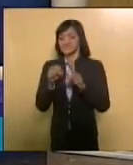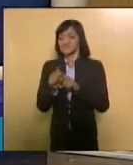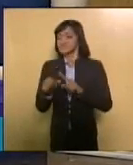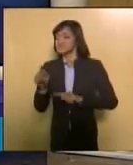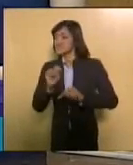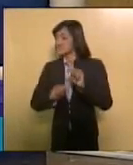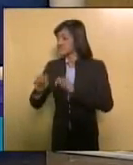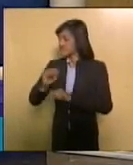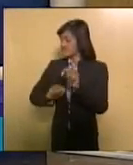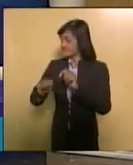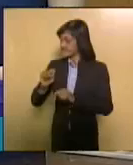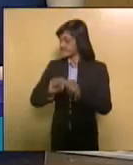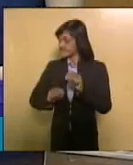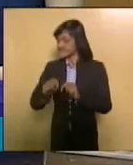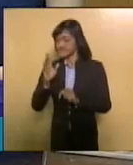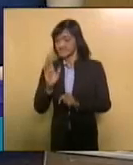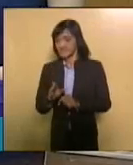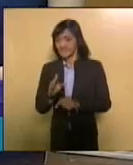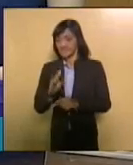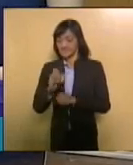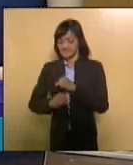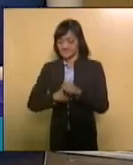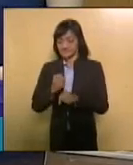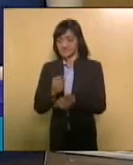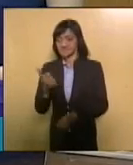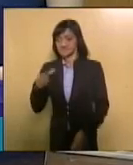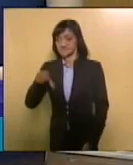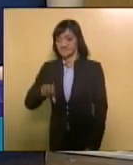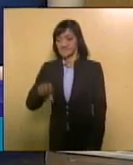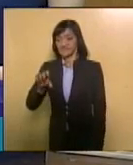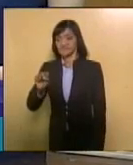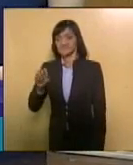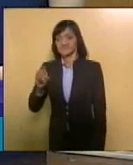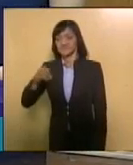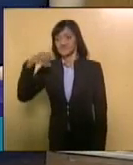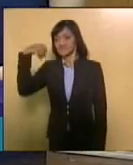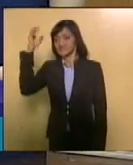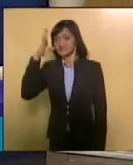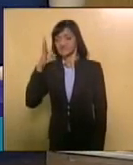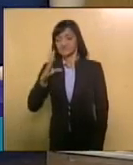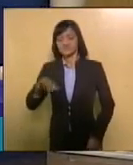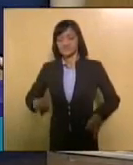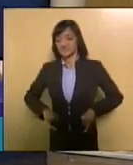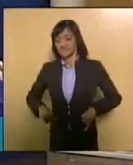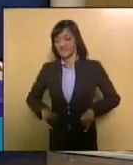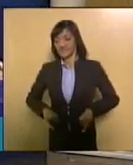muito absal que teve no início dos anos quando o Brasil sofreu uma grande crise